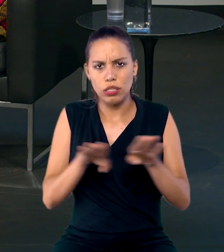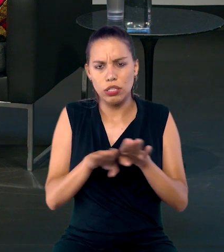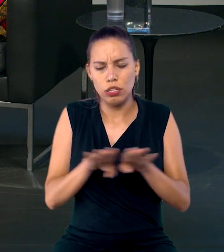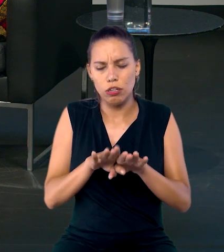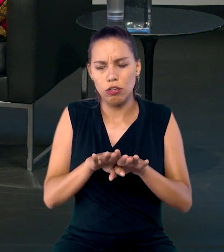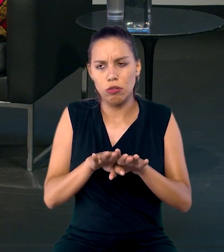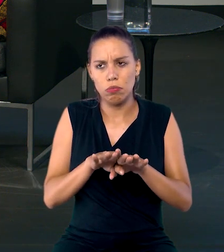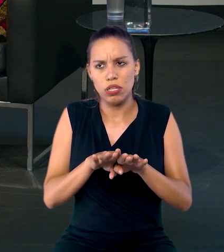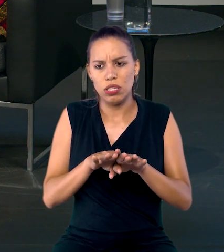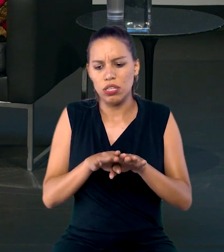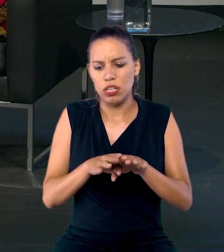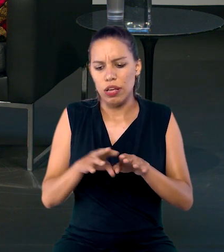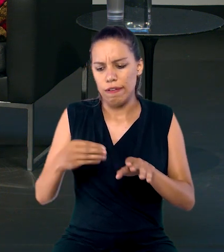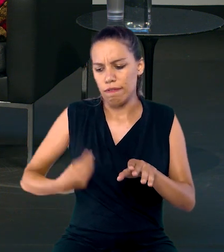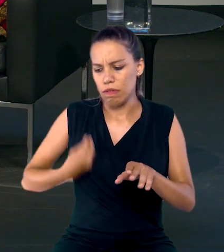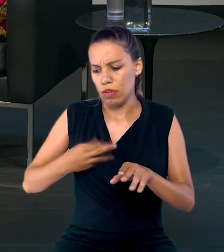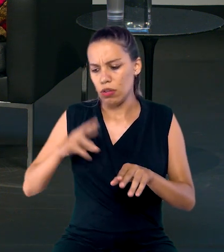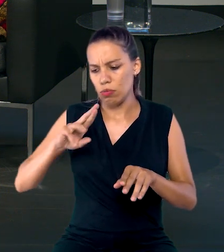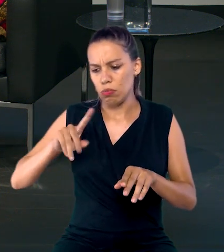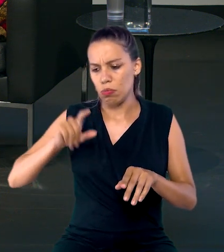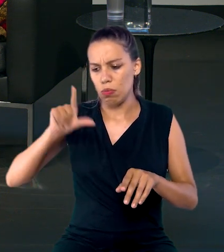né?